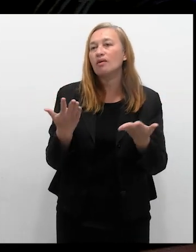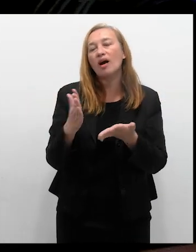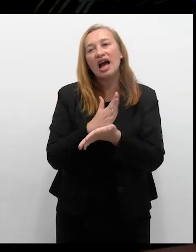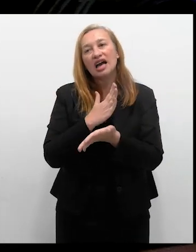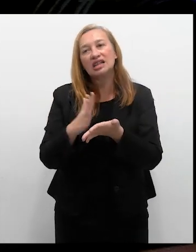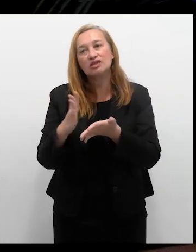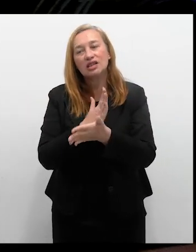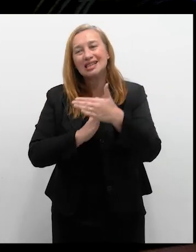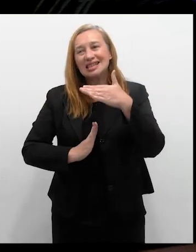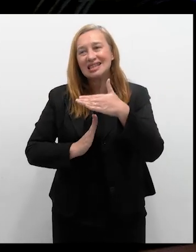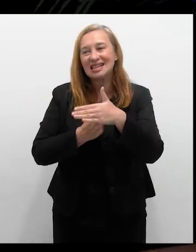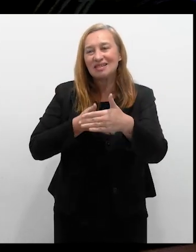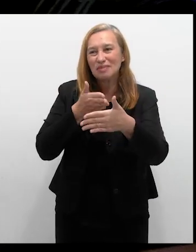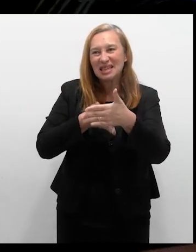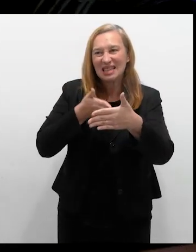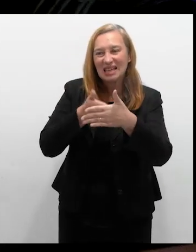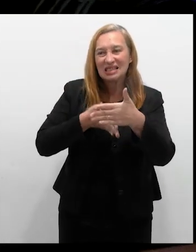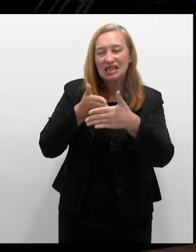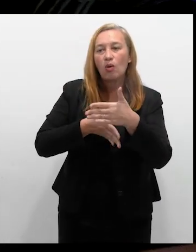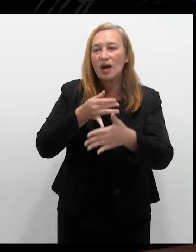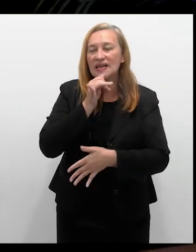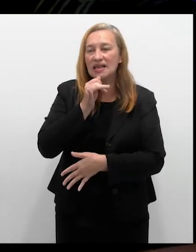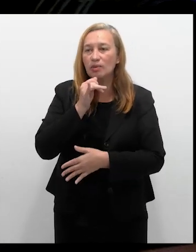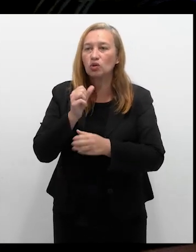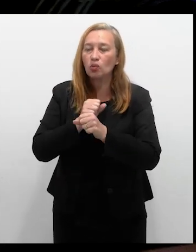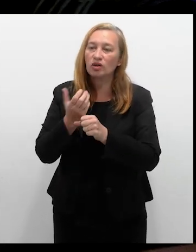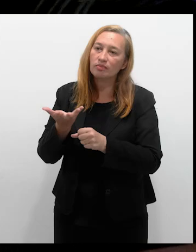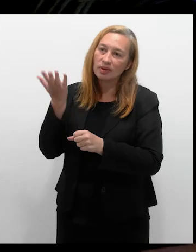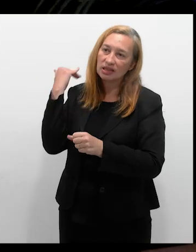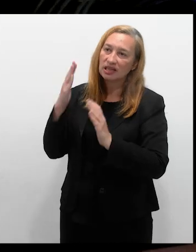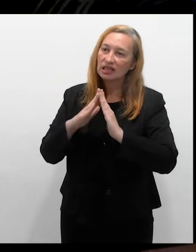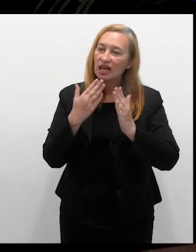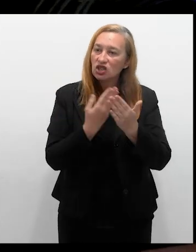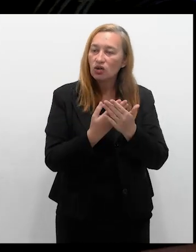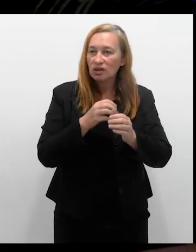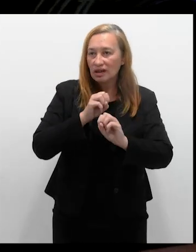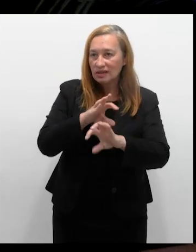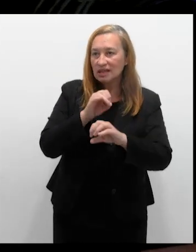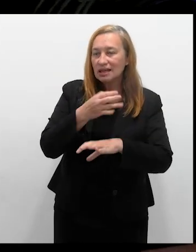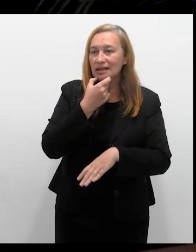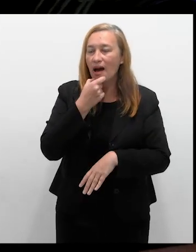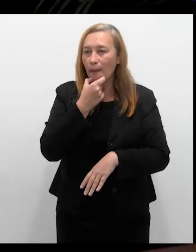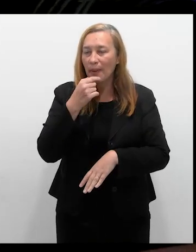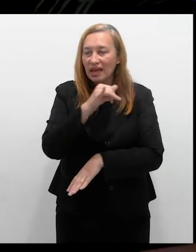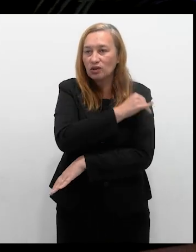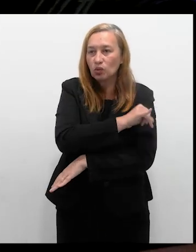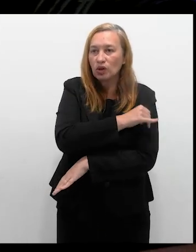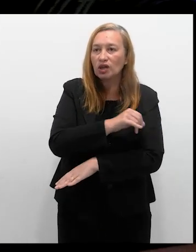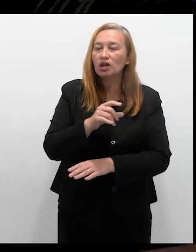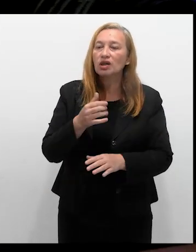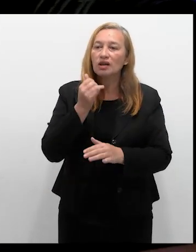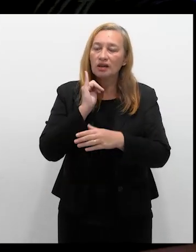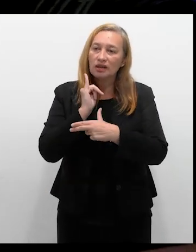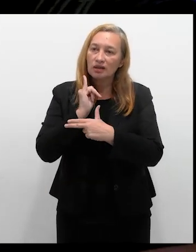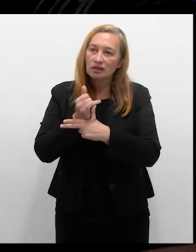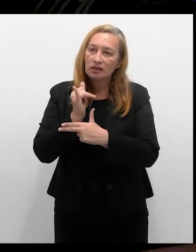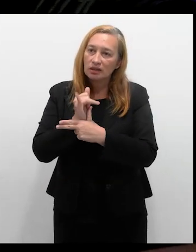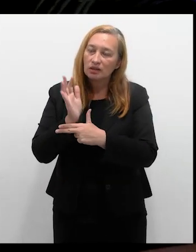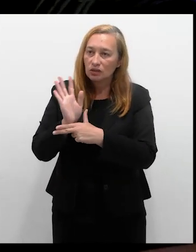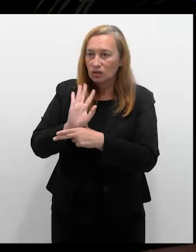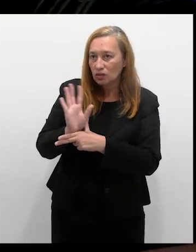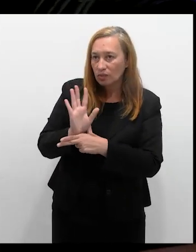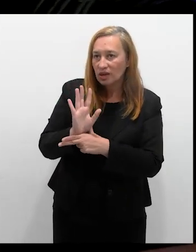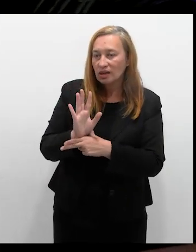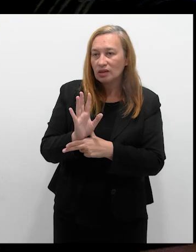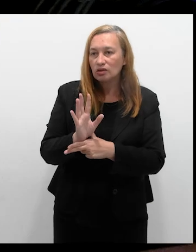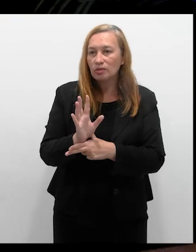lazer, às vezes as limitações. Por exemplo, no ano passado, na escola onde eu estava dando aula, na Penha, eles fizeram um